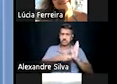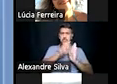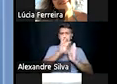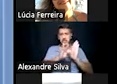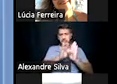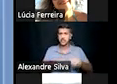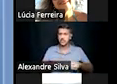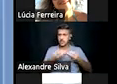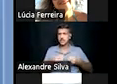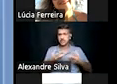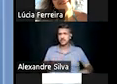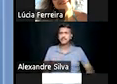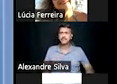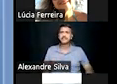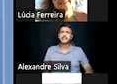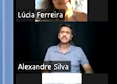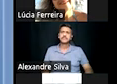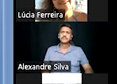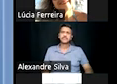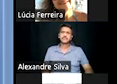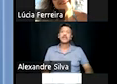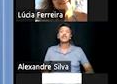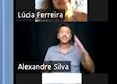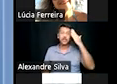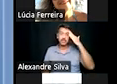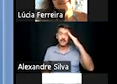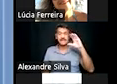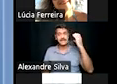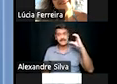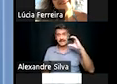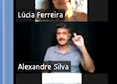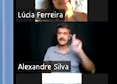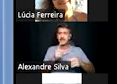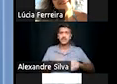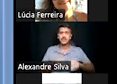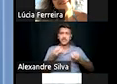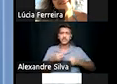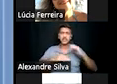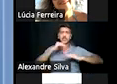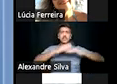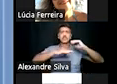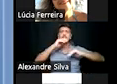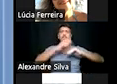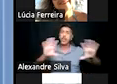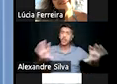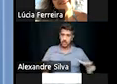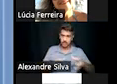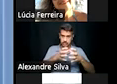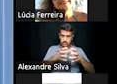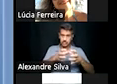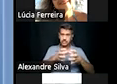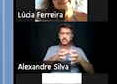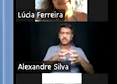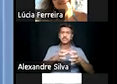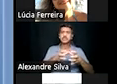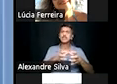produzido. No entendimento de que a ciência é um produto de construção coletiva e não, no caso